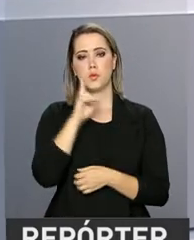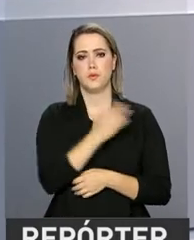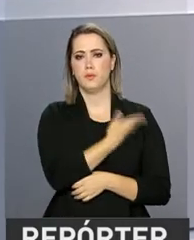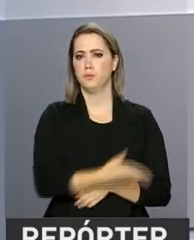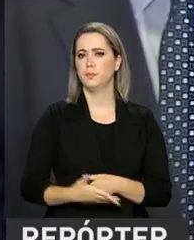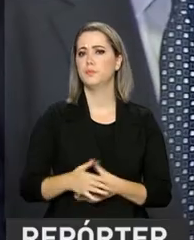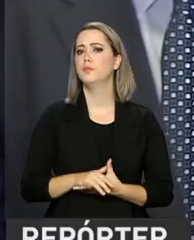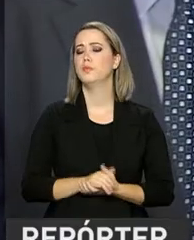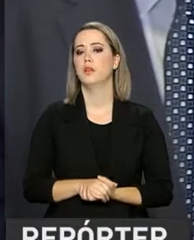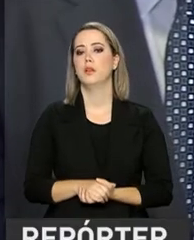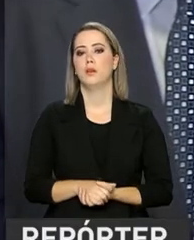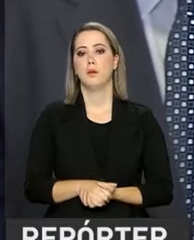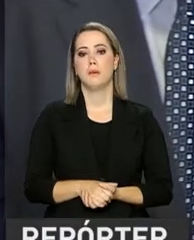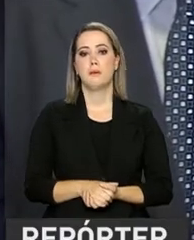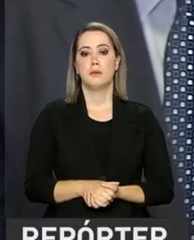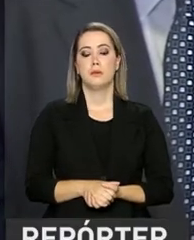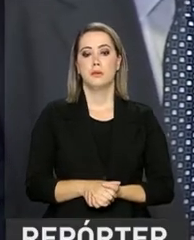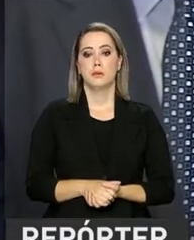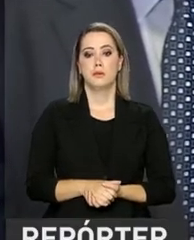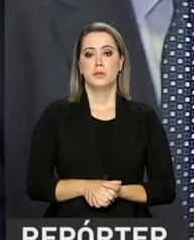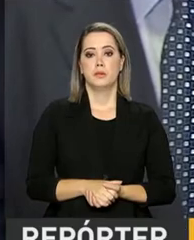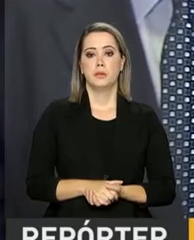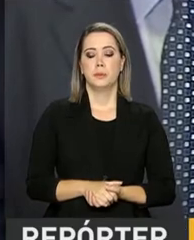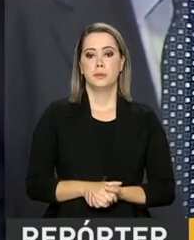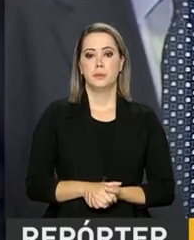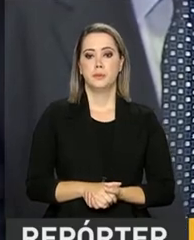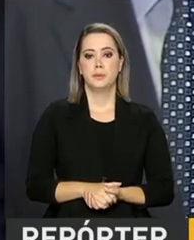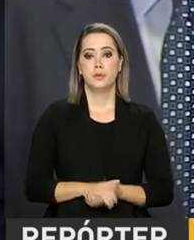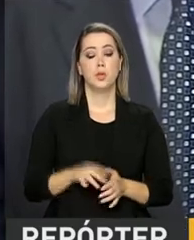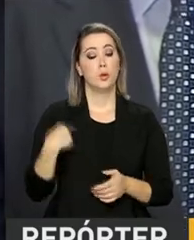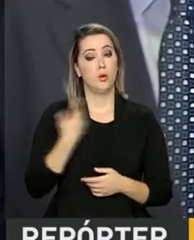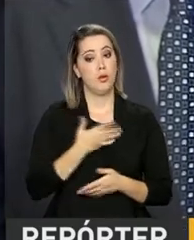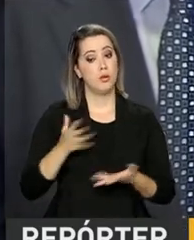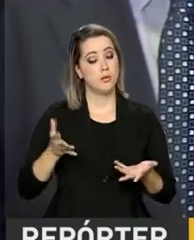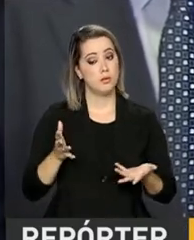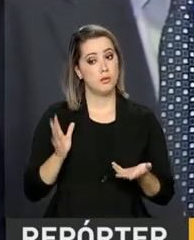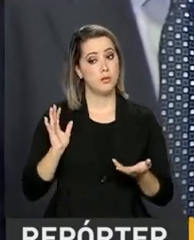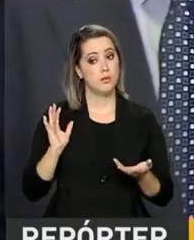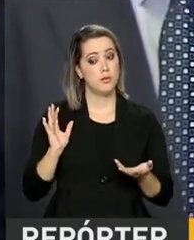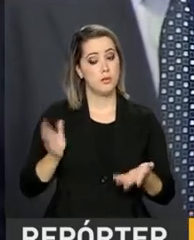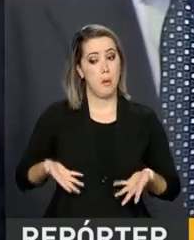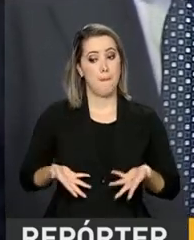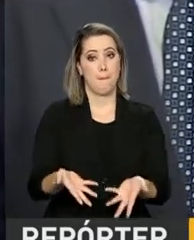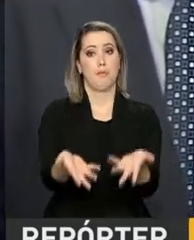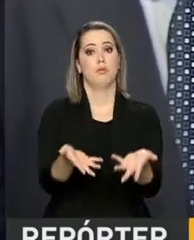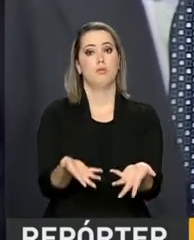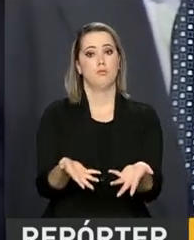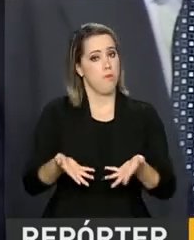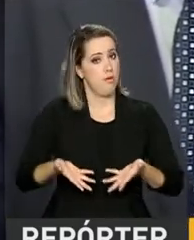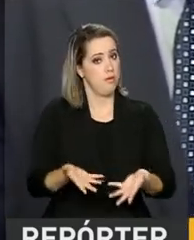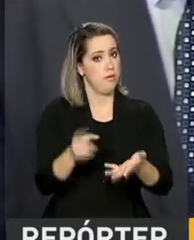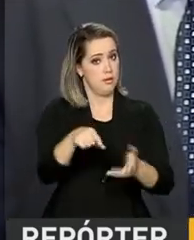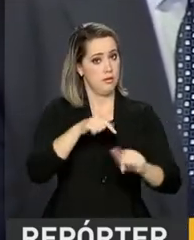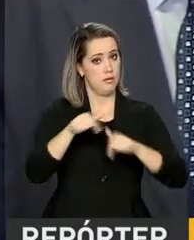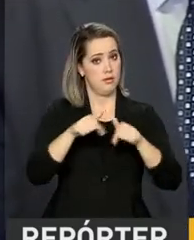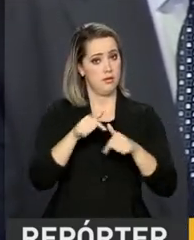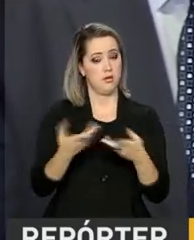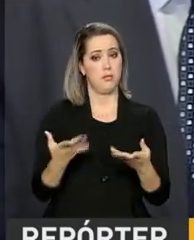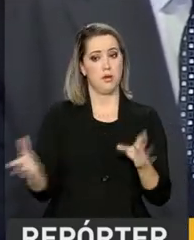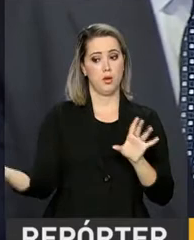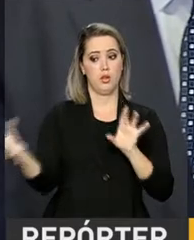lo a partir de agora essas ações num quadro muito grande que